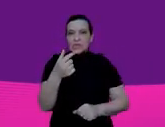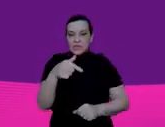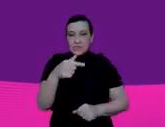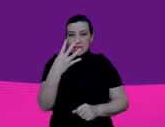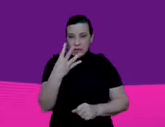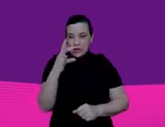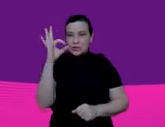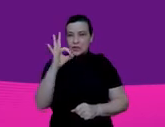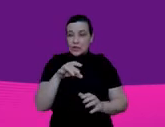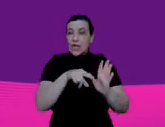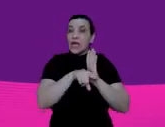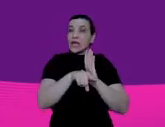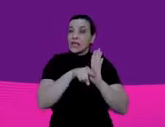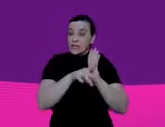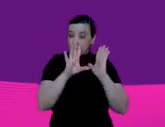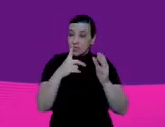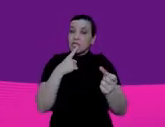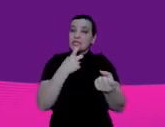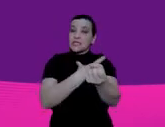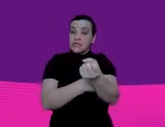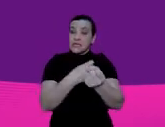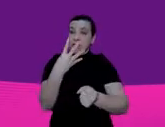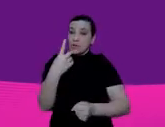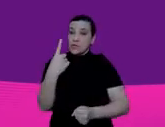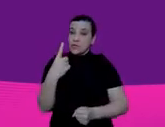de sangue, 41% dos pacientes tinham feito